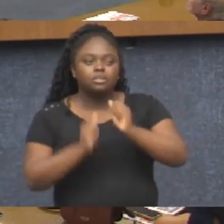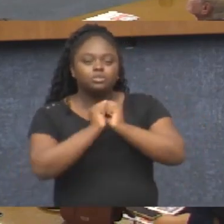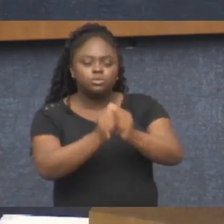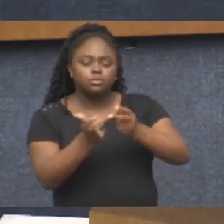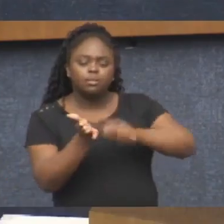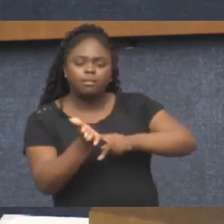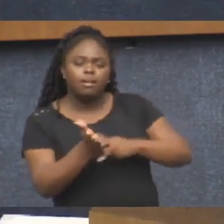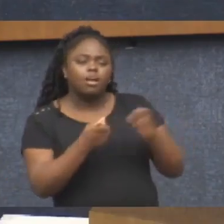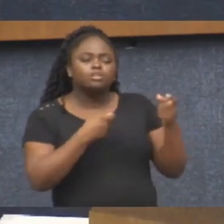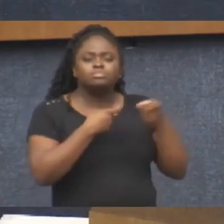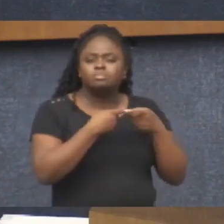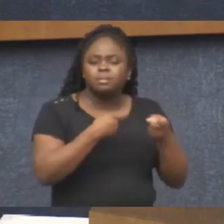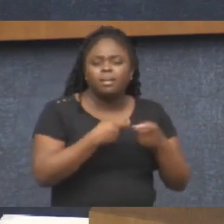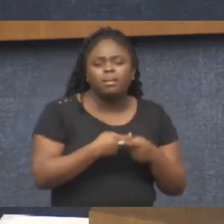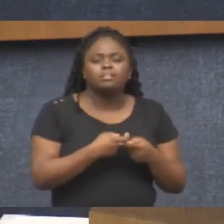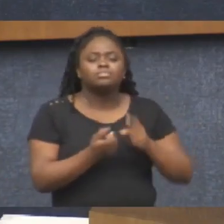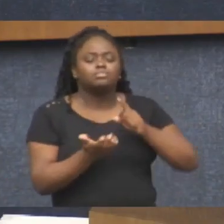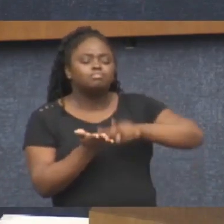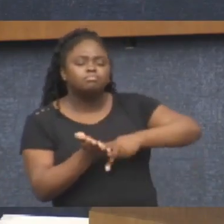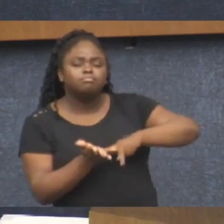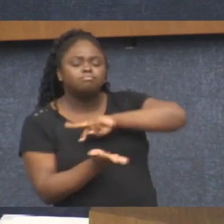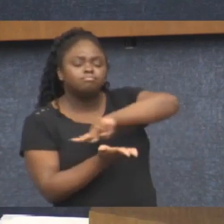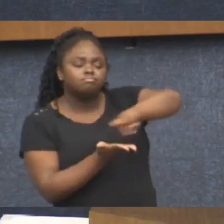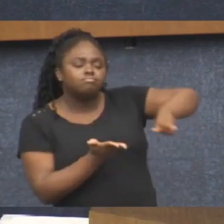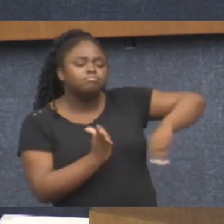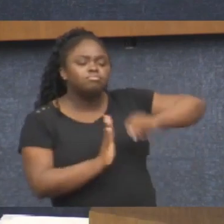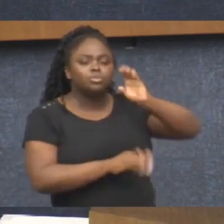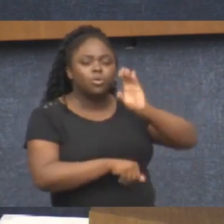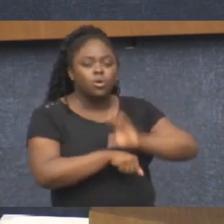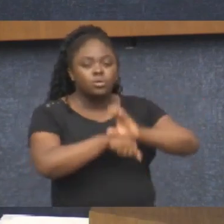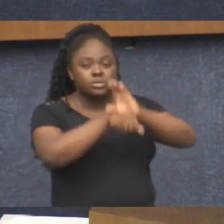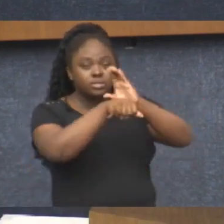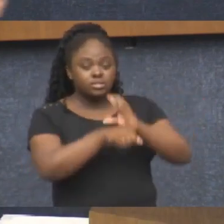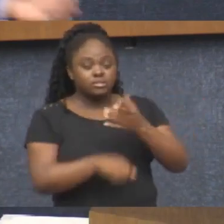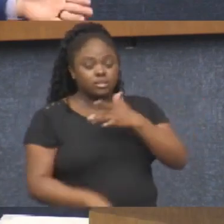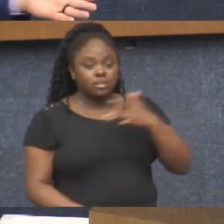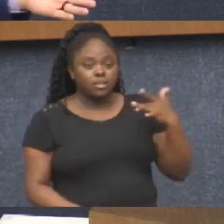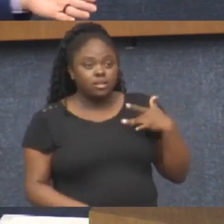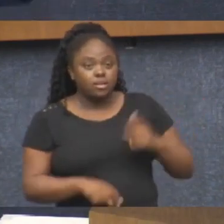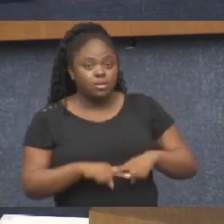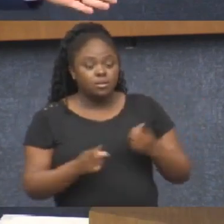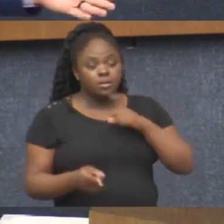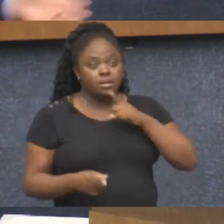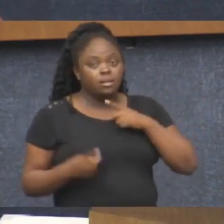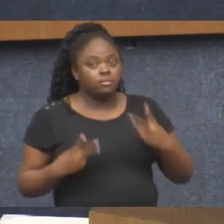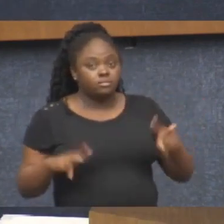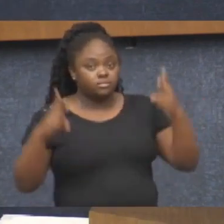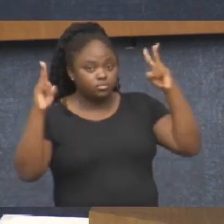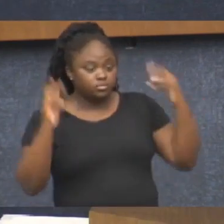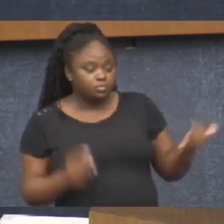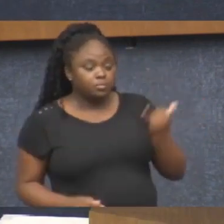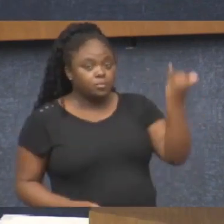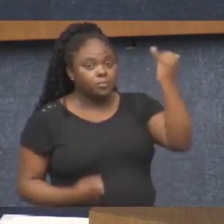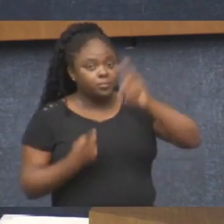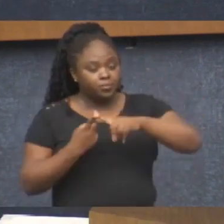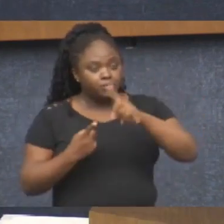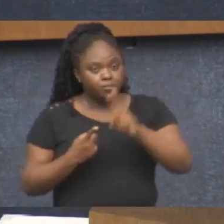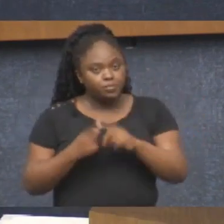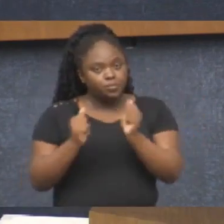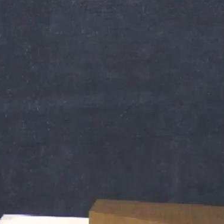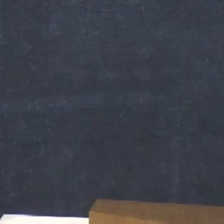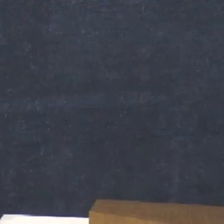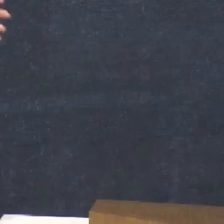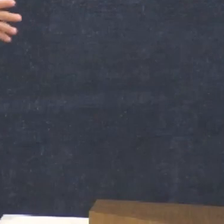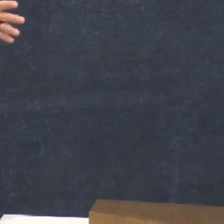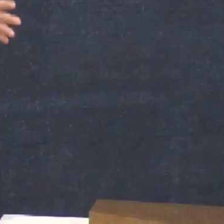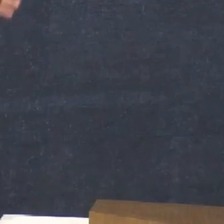dos Médicos, com os sindicatos, com os conselhos de saúde, mas nós tivemos algumas vitórias importantíssimas. Uma primeira, junto com o sindicato, que foi a